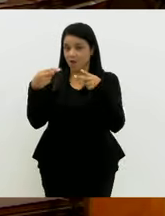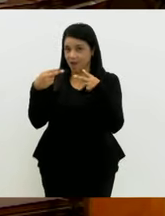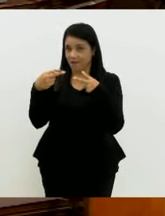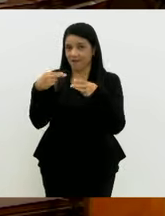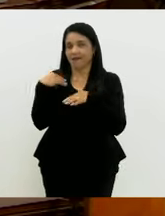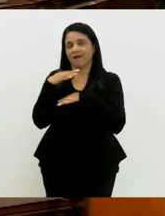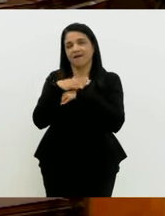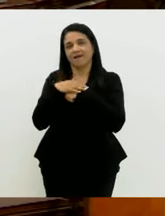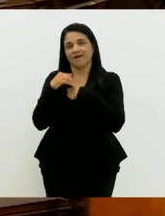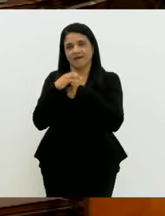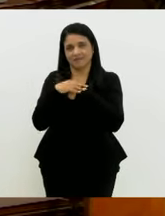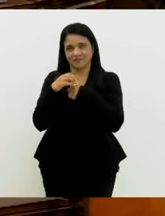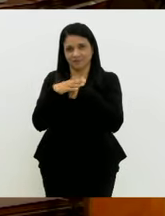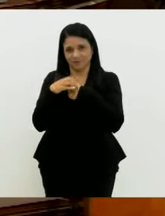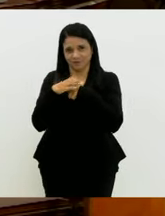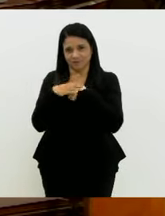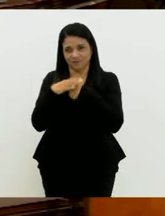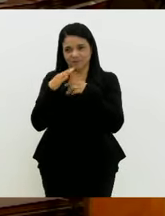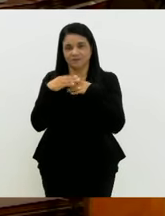atenção.